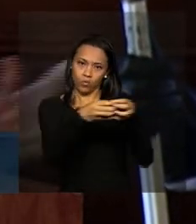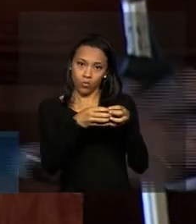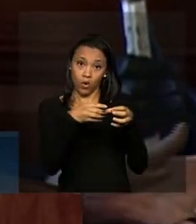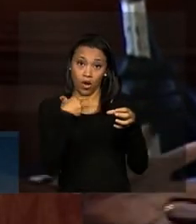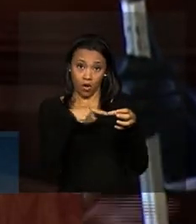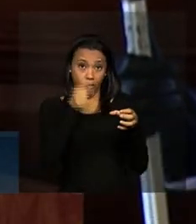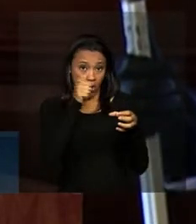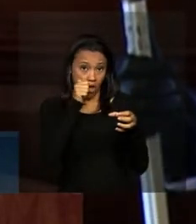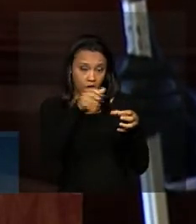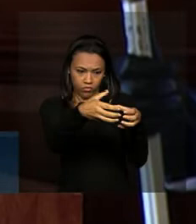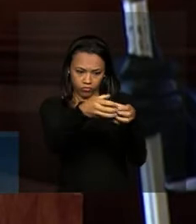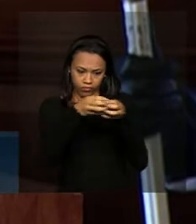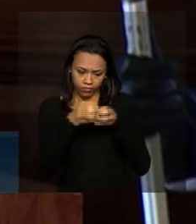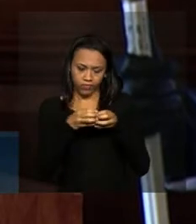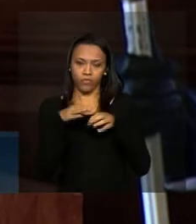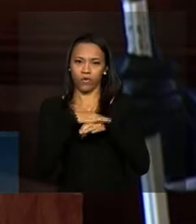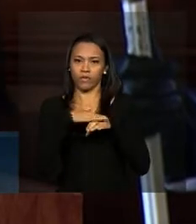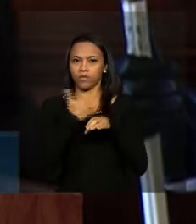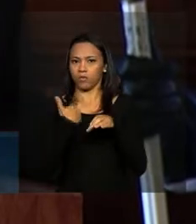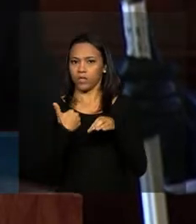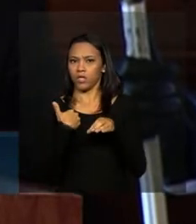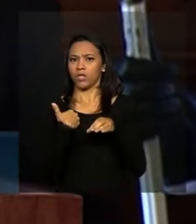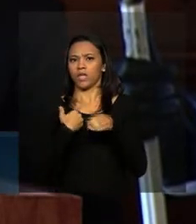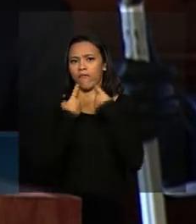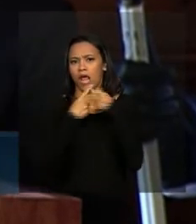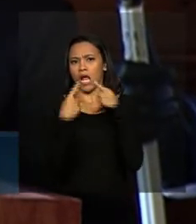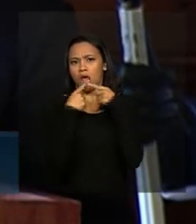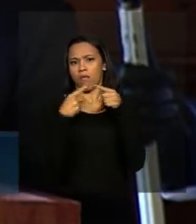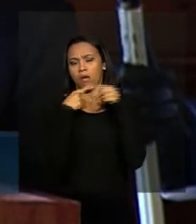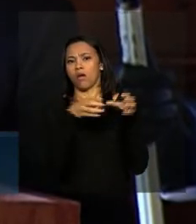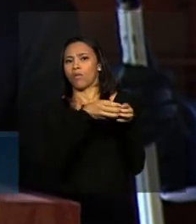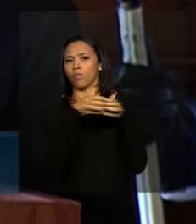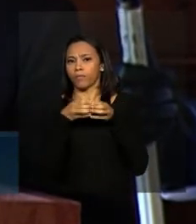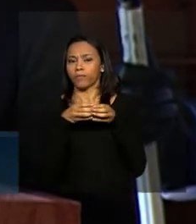do atendimento, ainda comentava aqui com a ministra Menicucci, né?